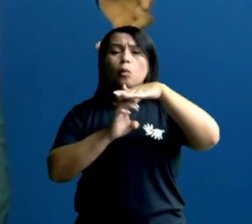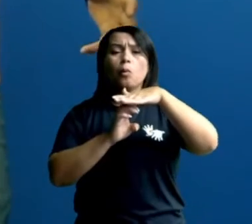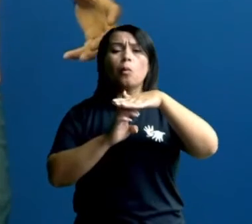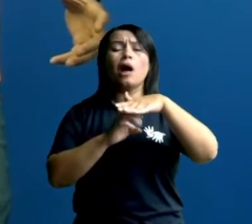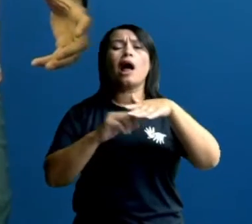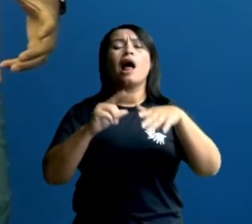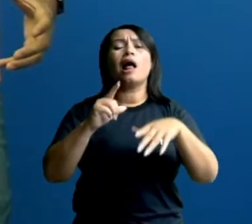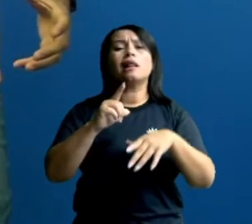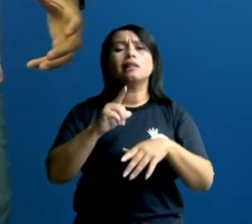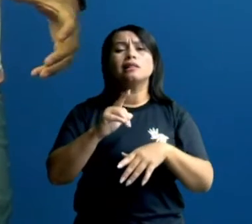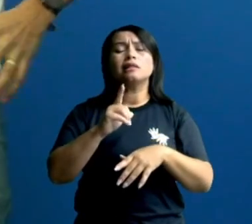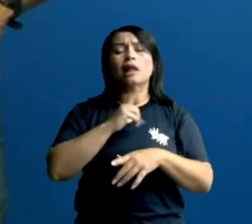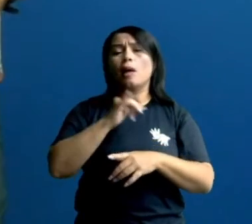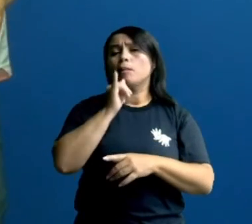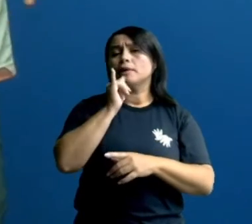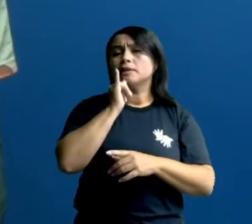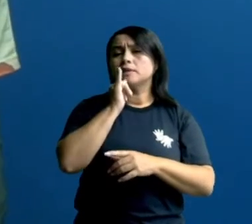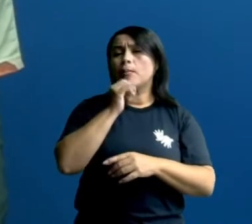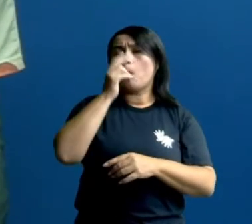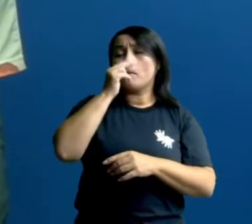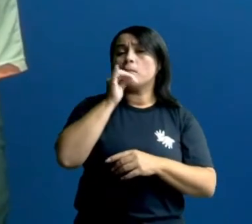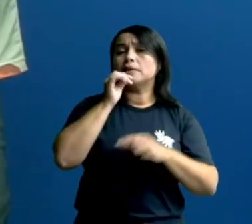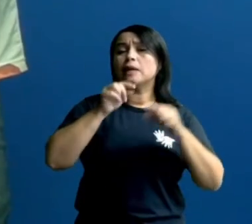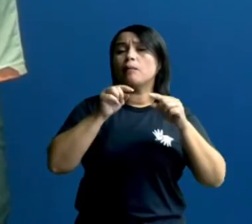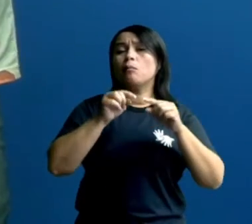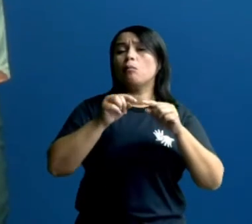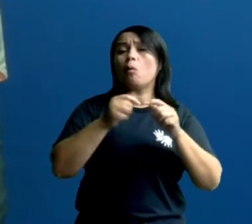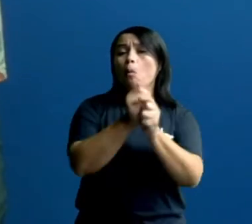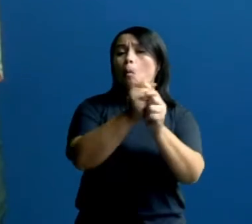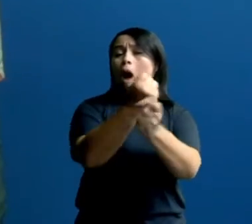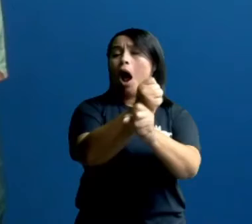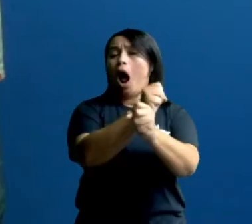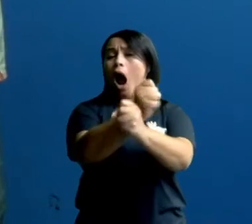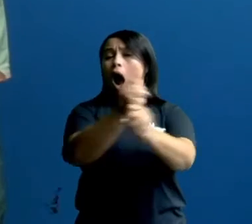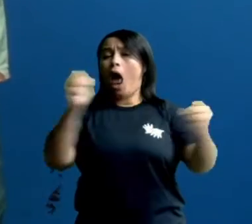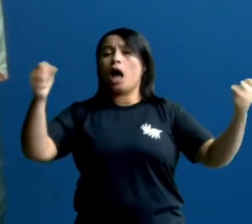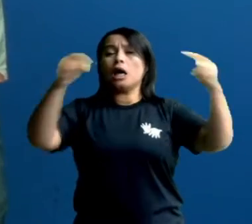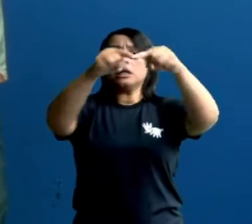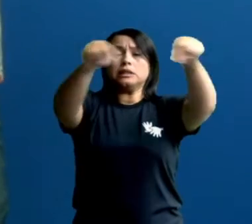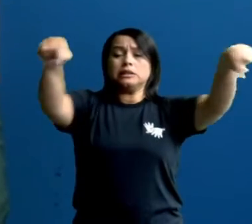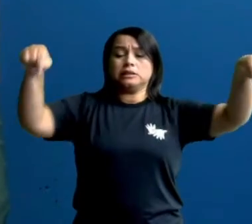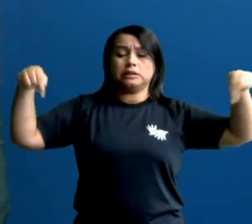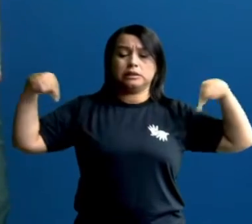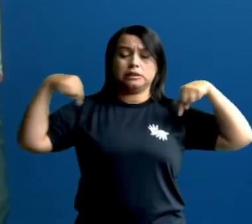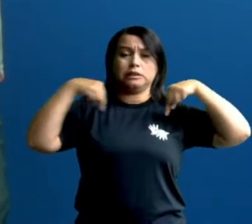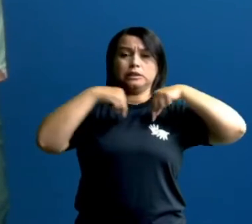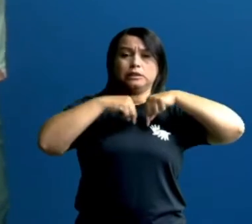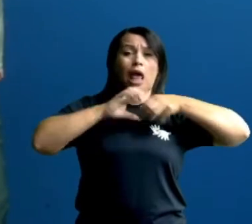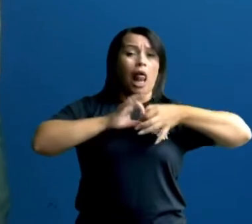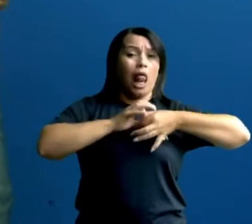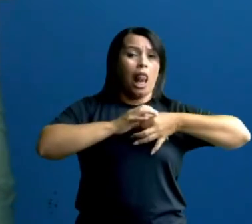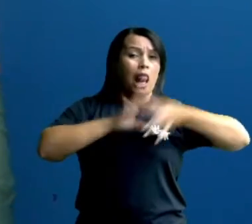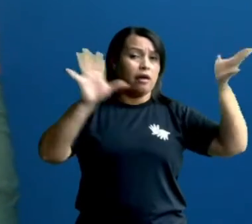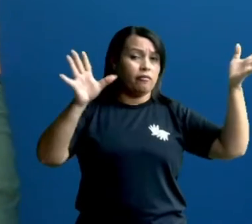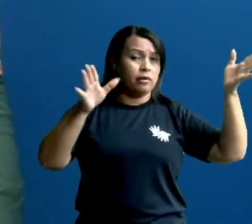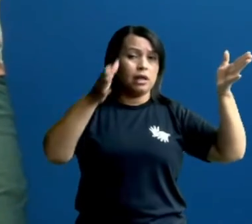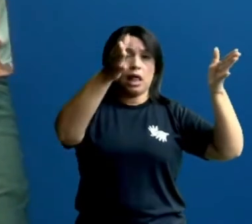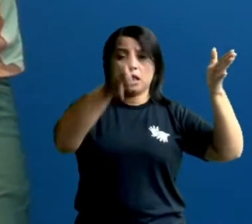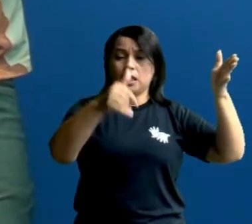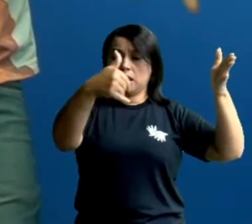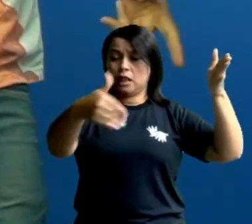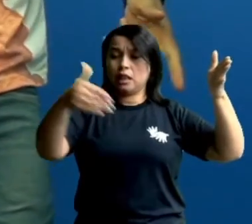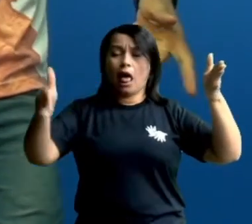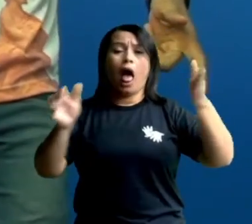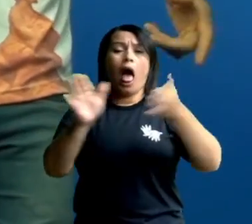funcionam no mesmo compartimento. Um grande galpão onde não tem nenhuma parede separando o setor administrativo